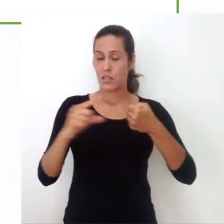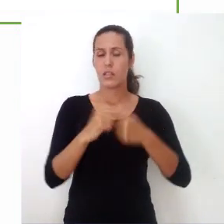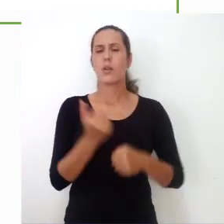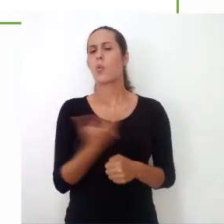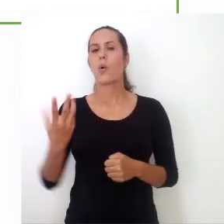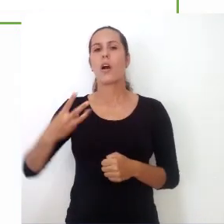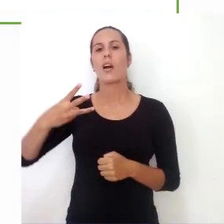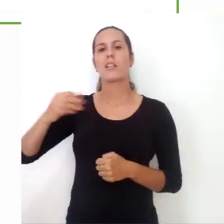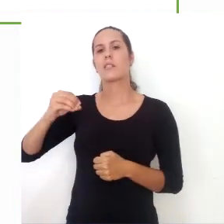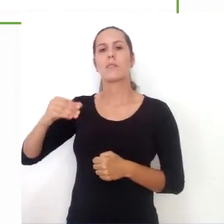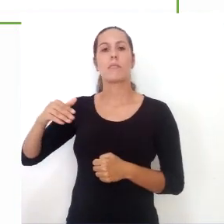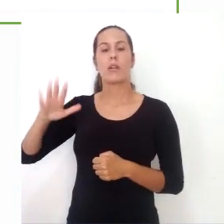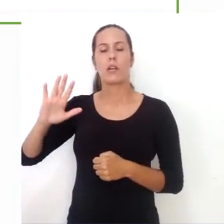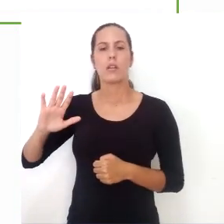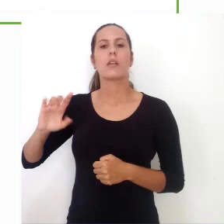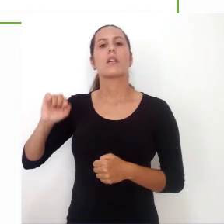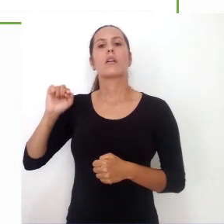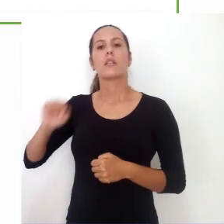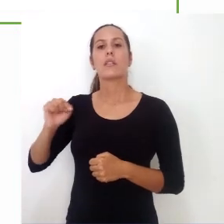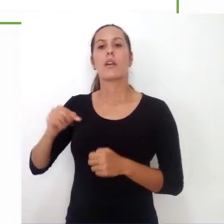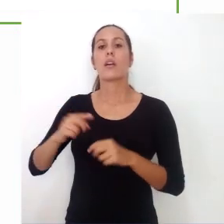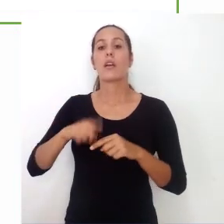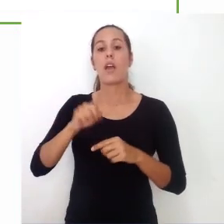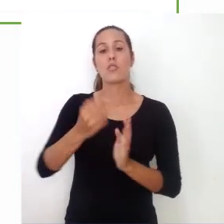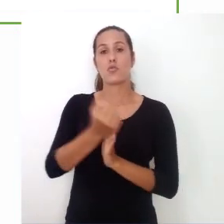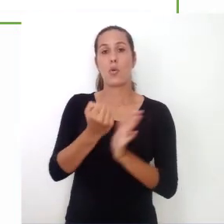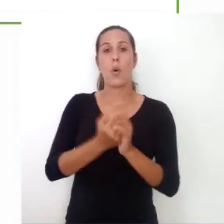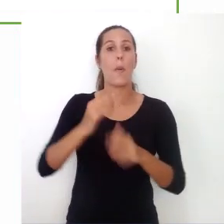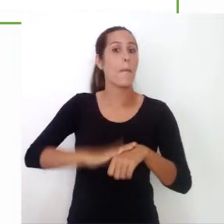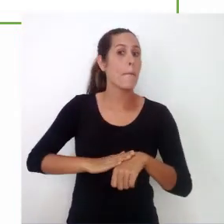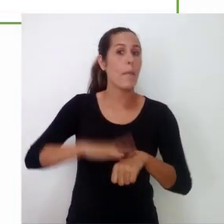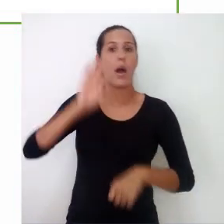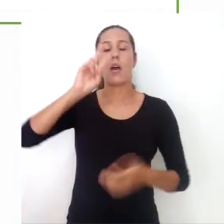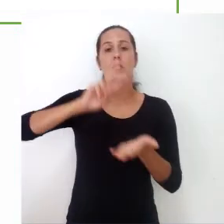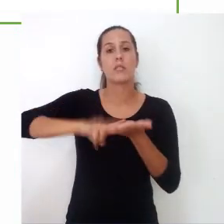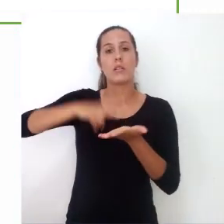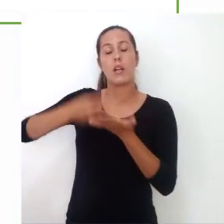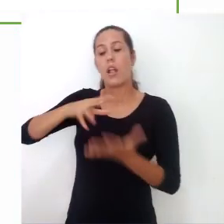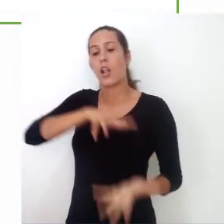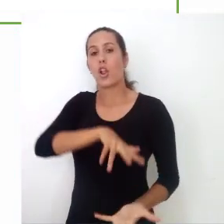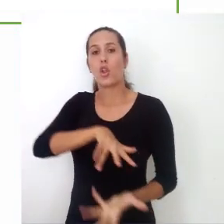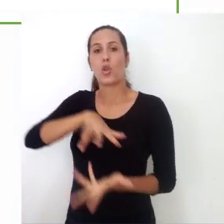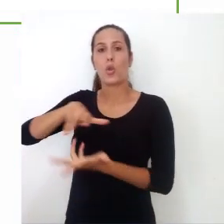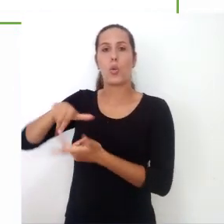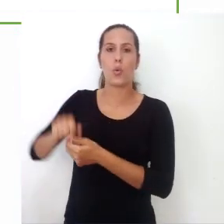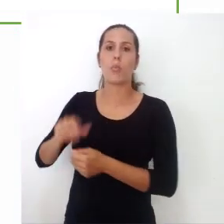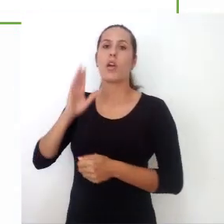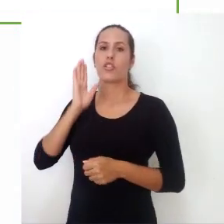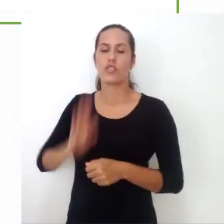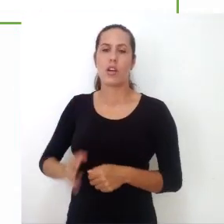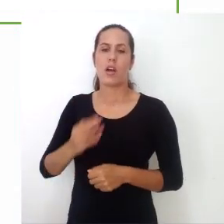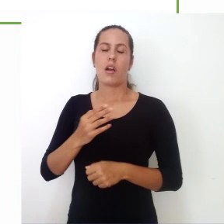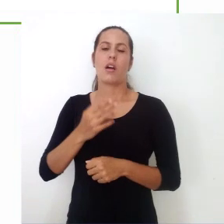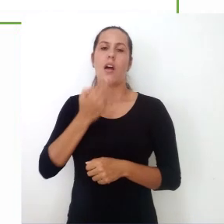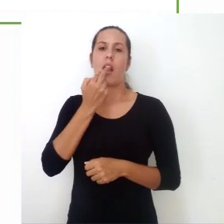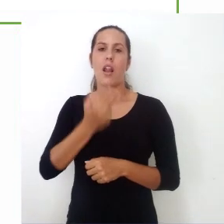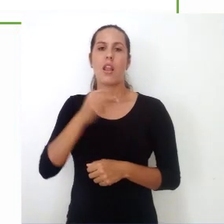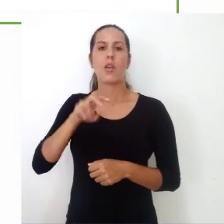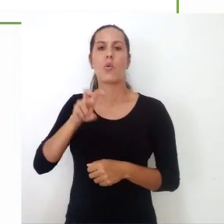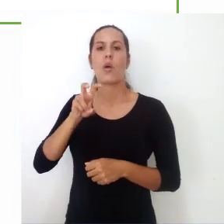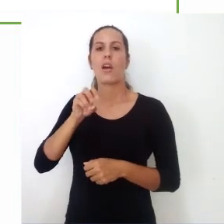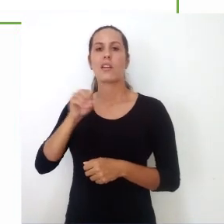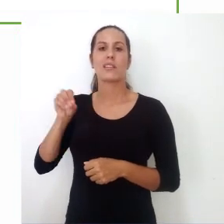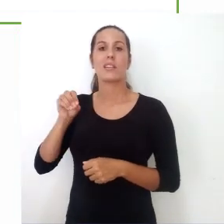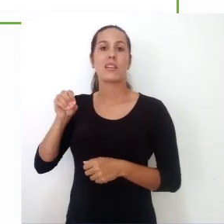o documento mais traduzido do mundo. Ele foi traduzido para mais de 500 idiomas